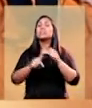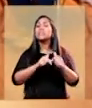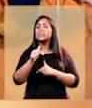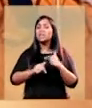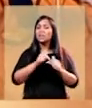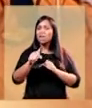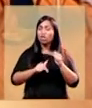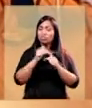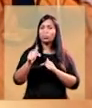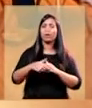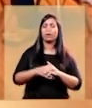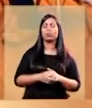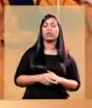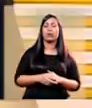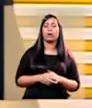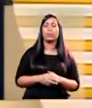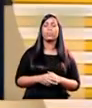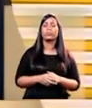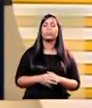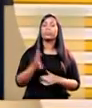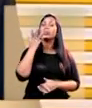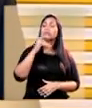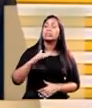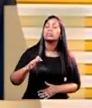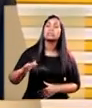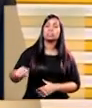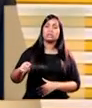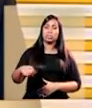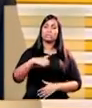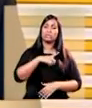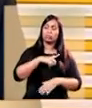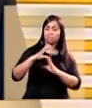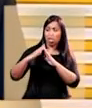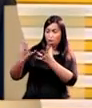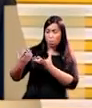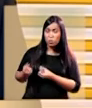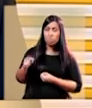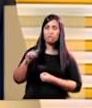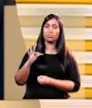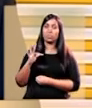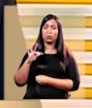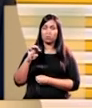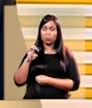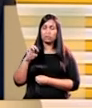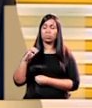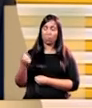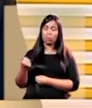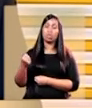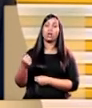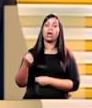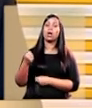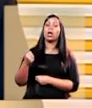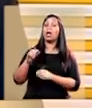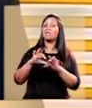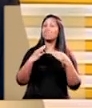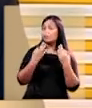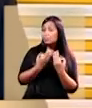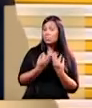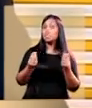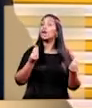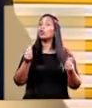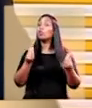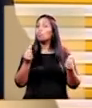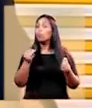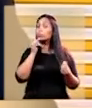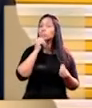trabalhado o conceito dessas crianças que estão acolhidas pelo TEA, o conceito da família extensa,